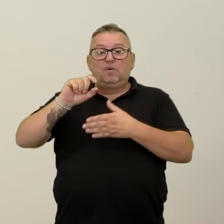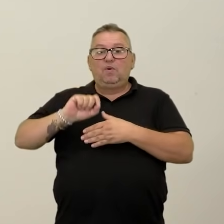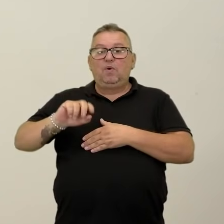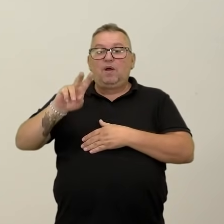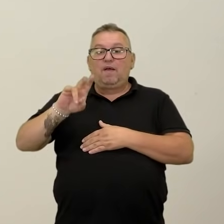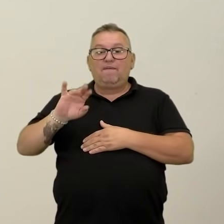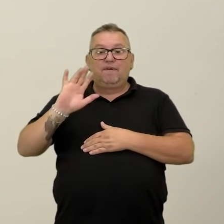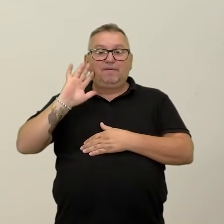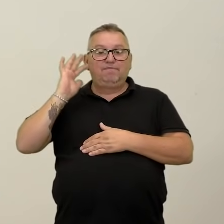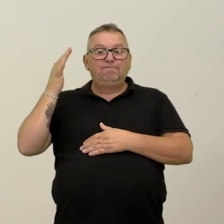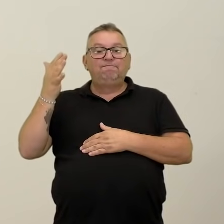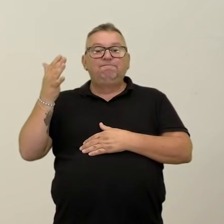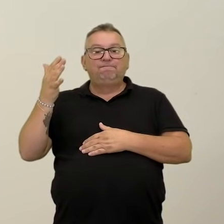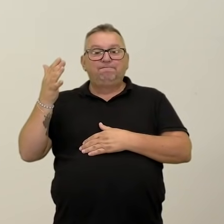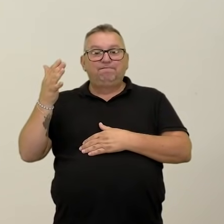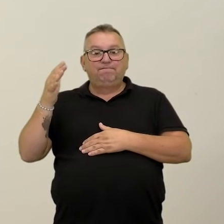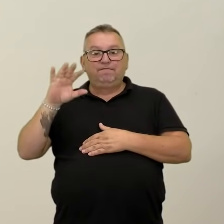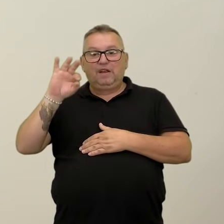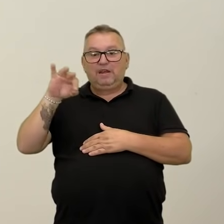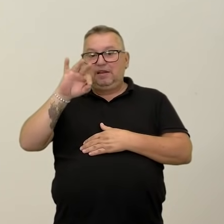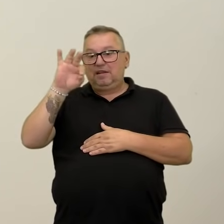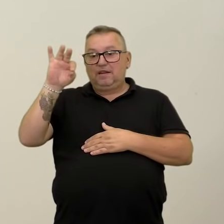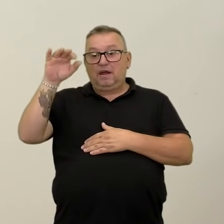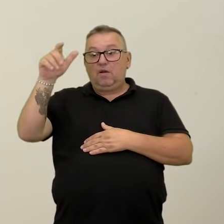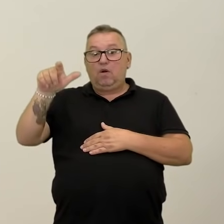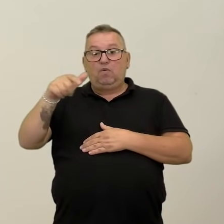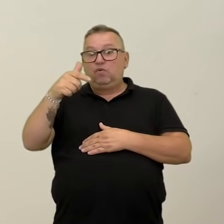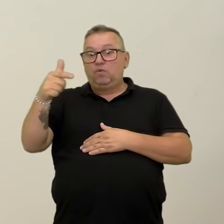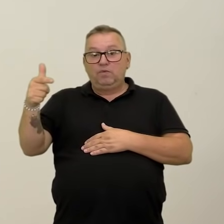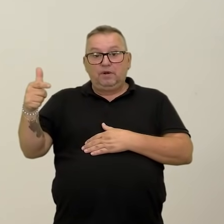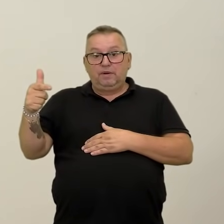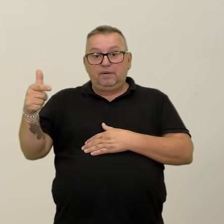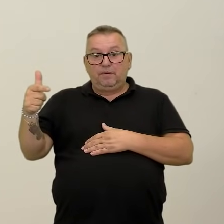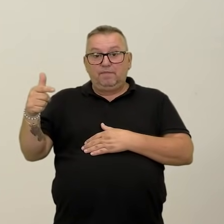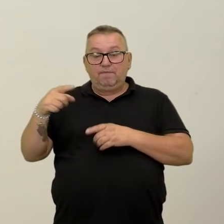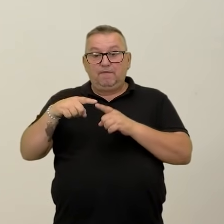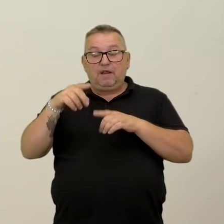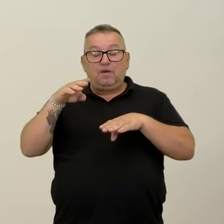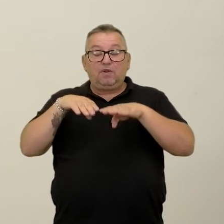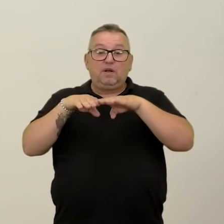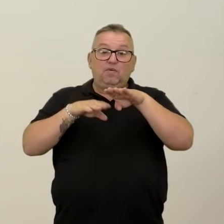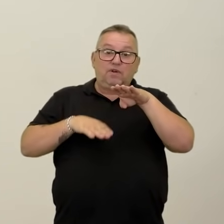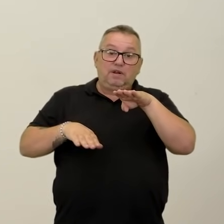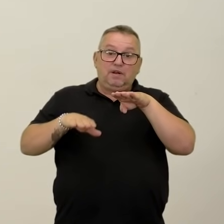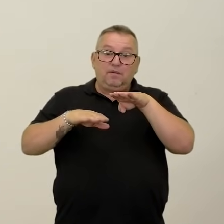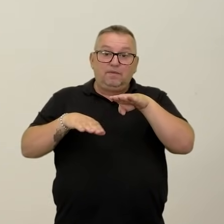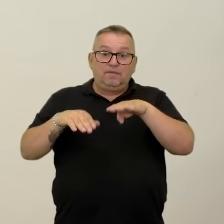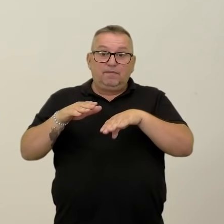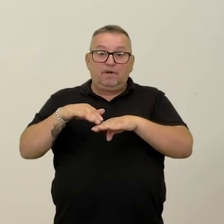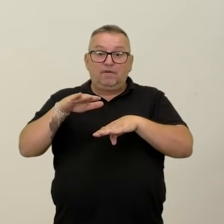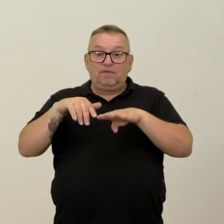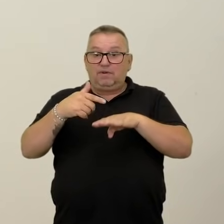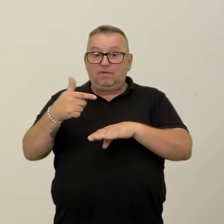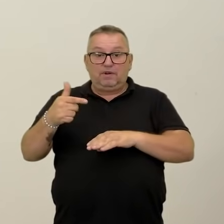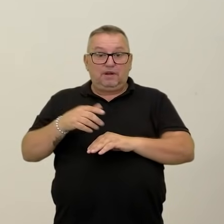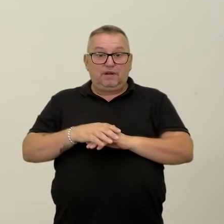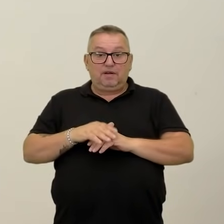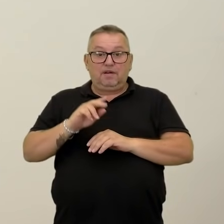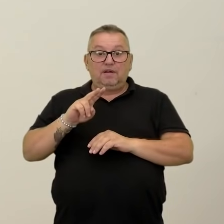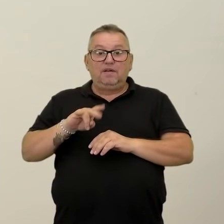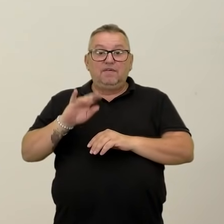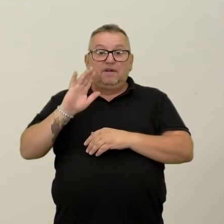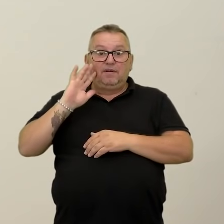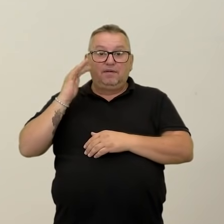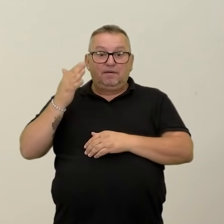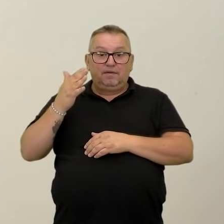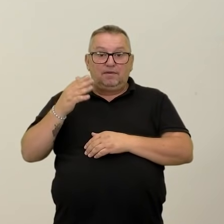que que vai acontecer vai aparecer em sete onde nunca apareceu e aí às vezes inseto ele não tem um predador natural ou seja que que